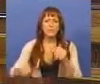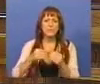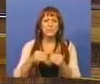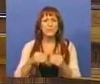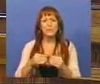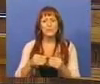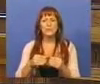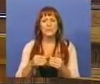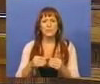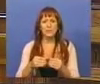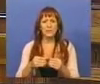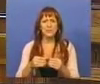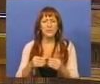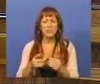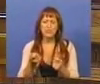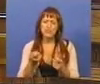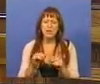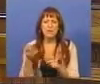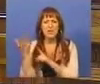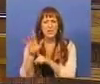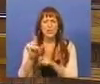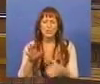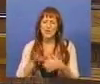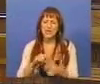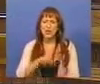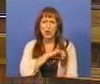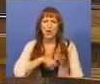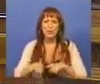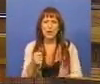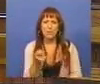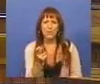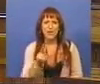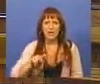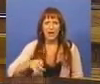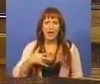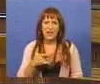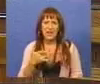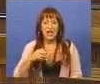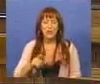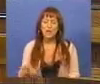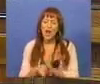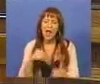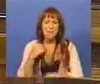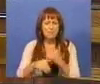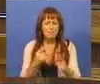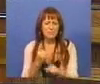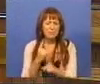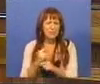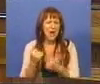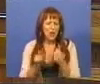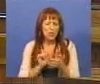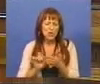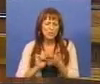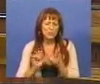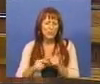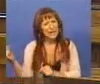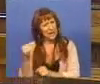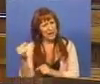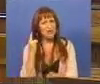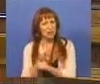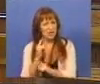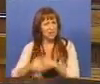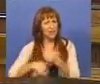acrescentar um pouco a exemplo do que já disse o Sr. Deputado Bernardino Soares, que a lei mantém alguns dos seus traços mais